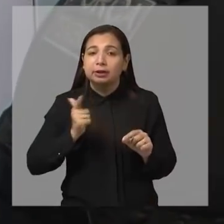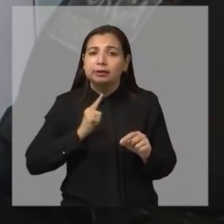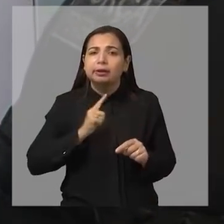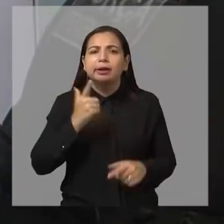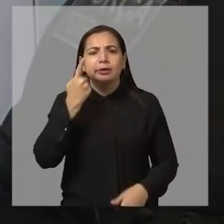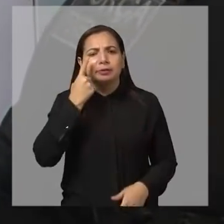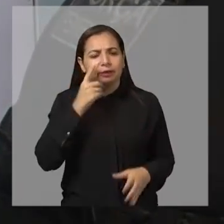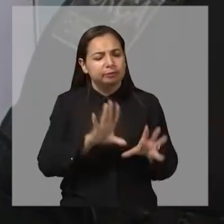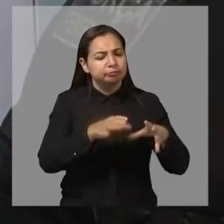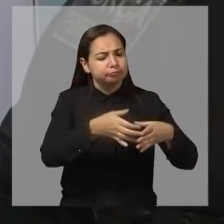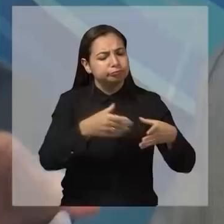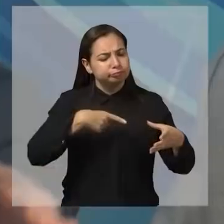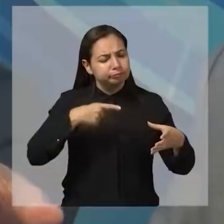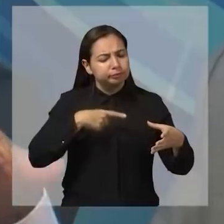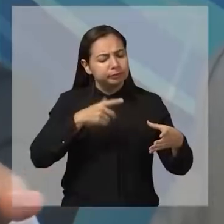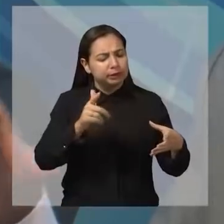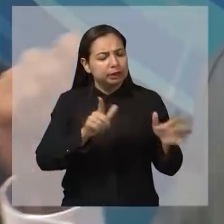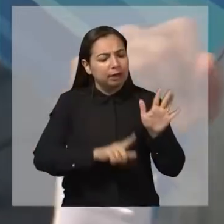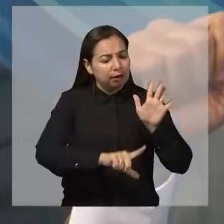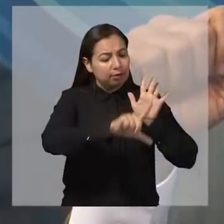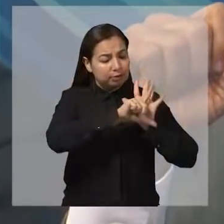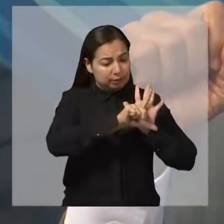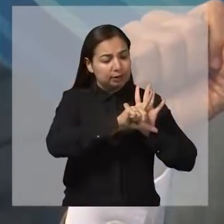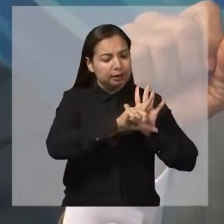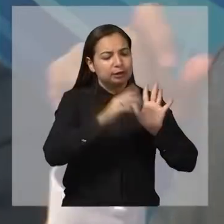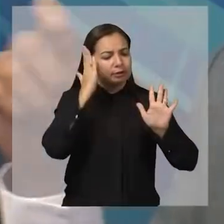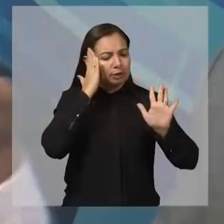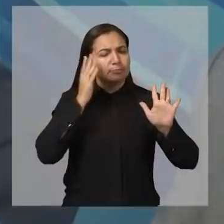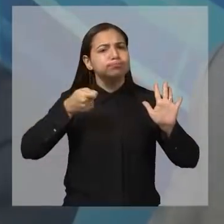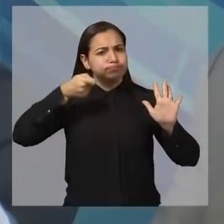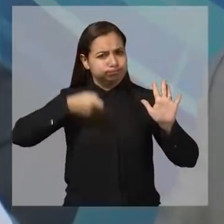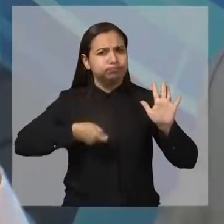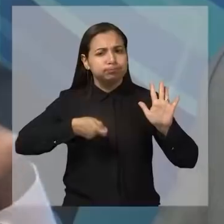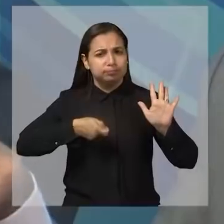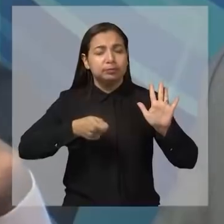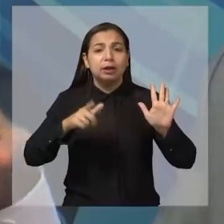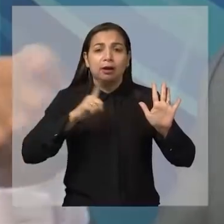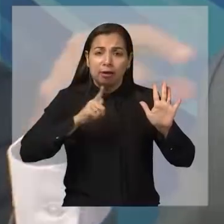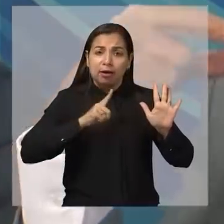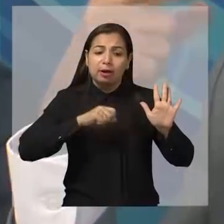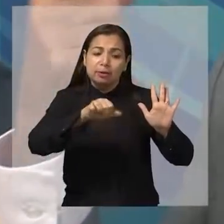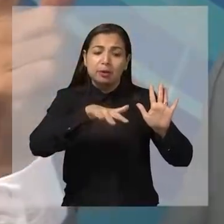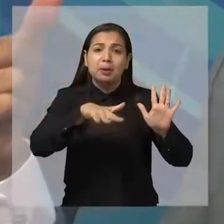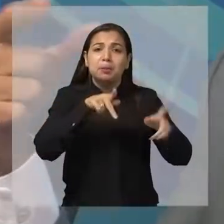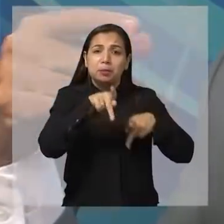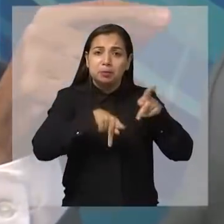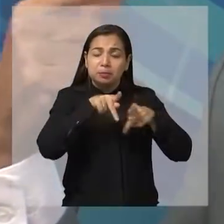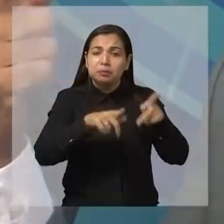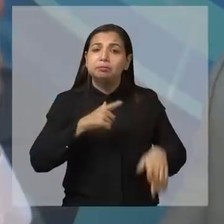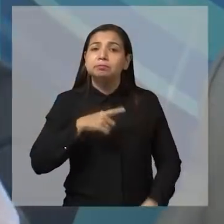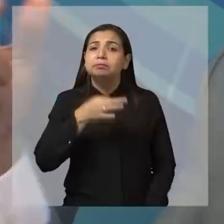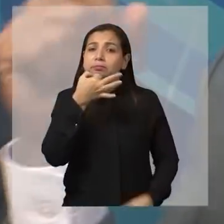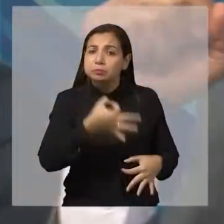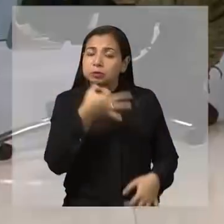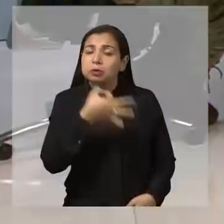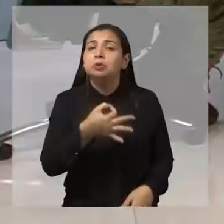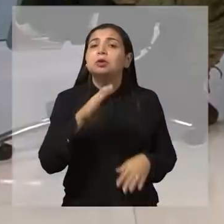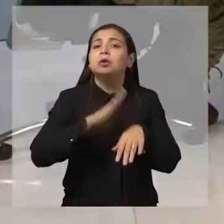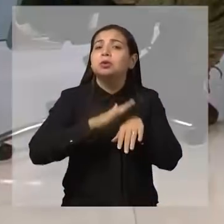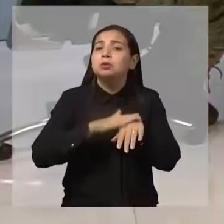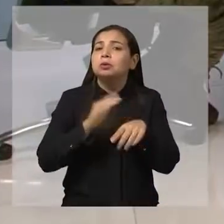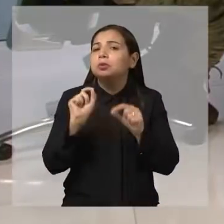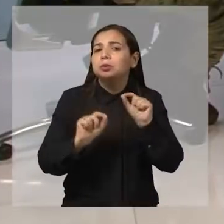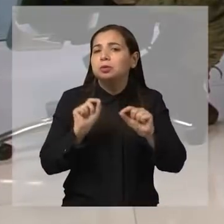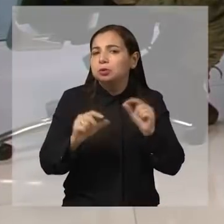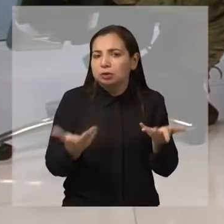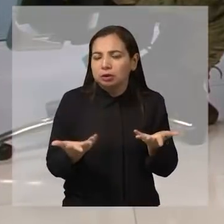resistência a uma legislação transitória dura vem da parte da população que emite opinião, que tem tribuna,